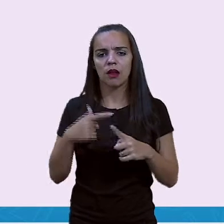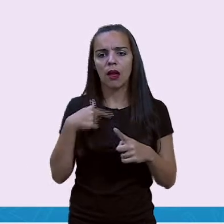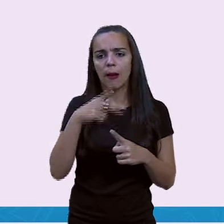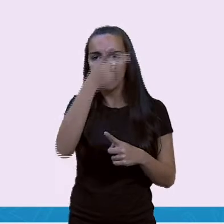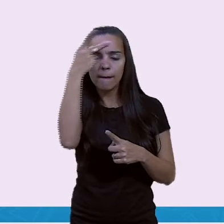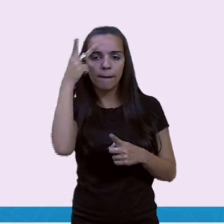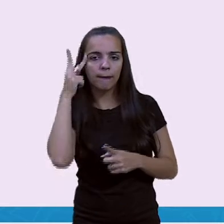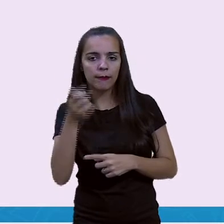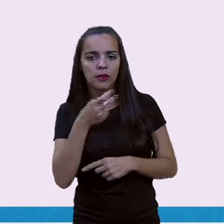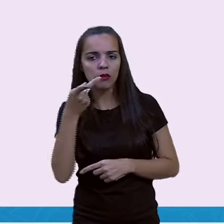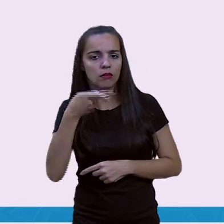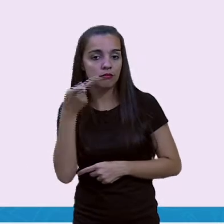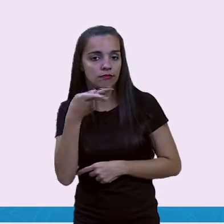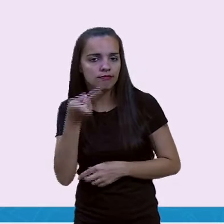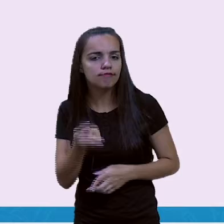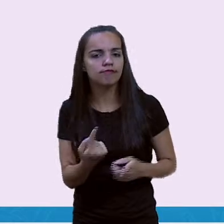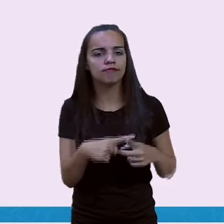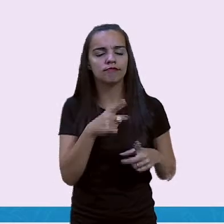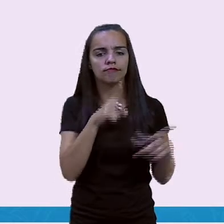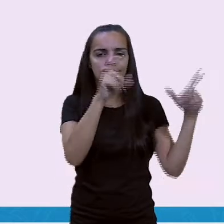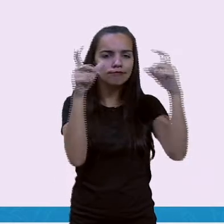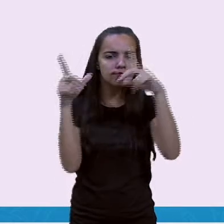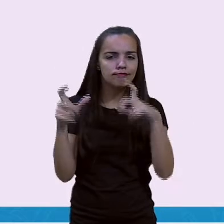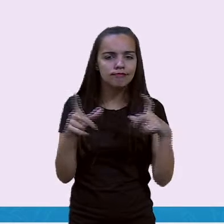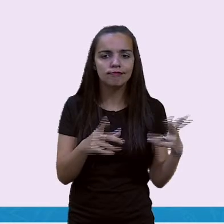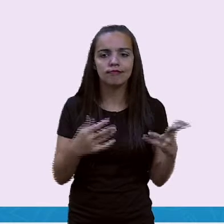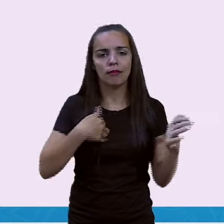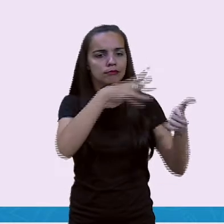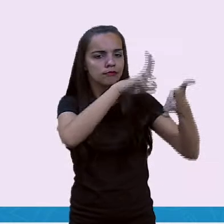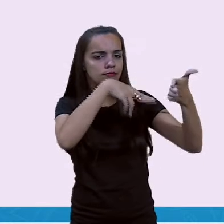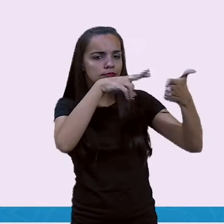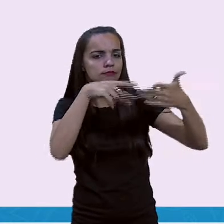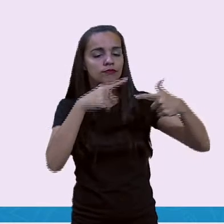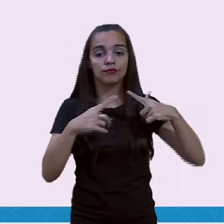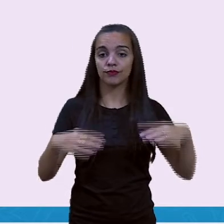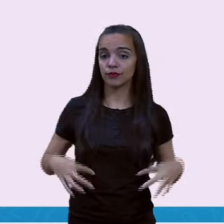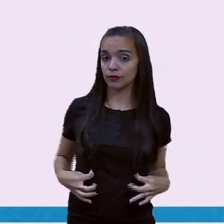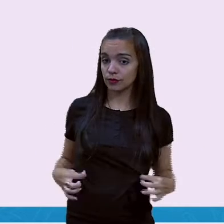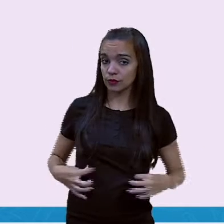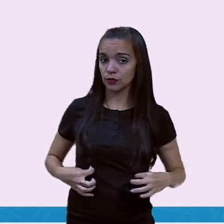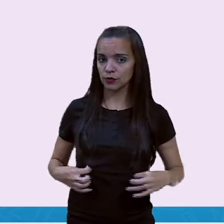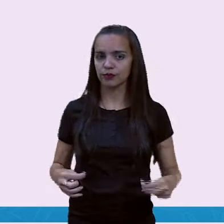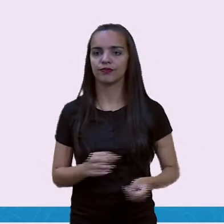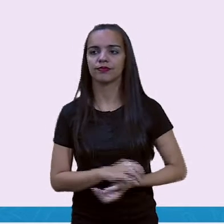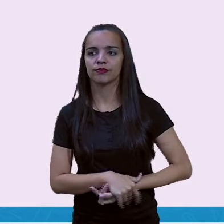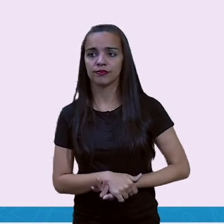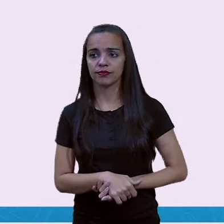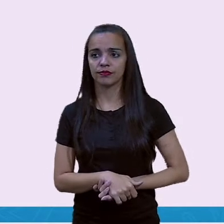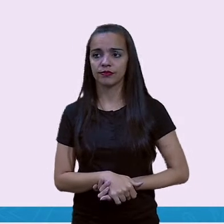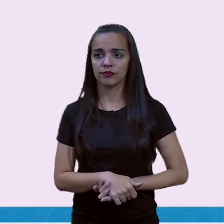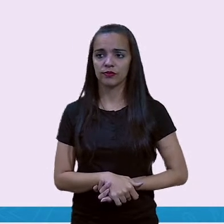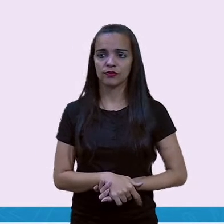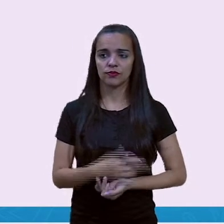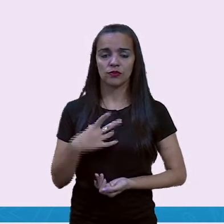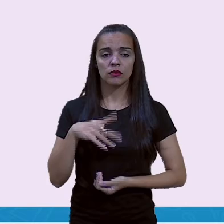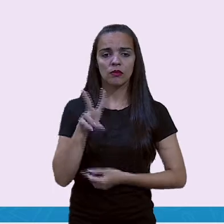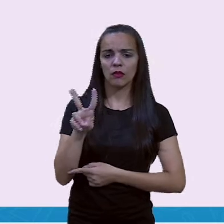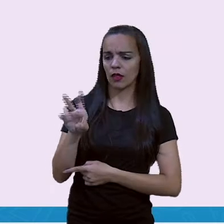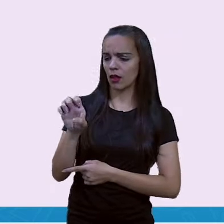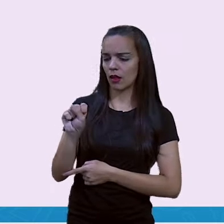depoimentos, fotografias, pinturas, roupas e etc. O que